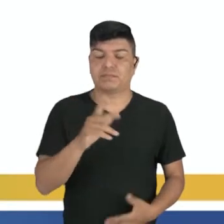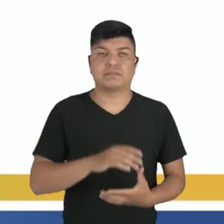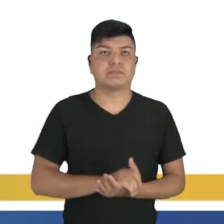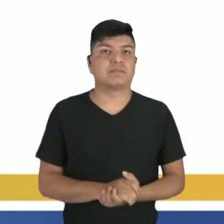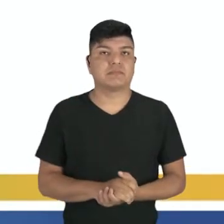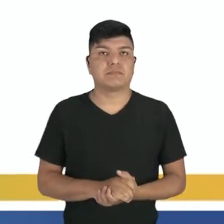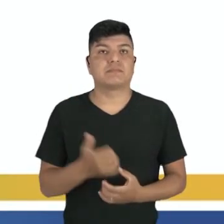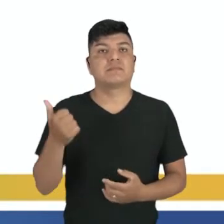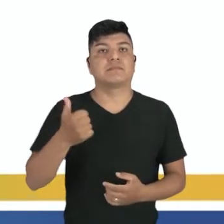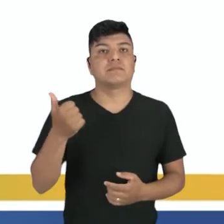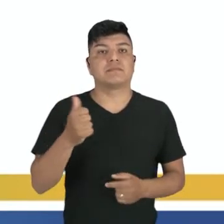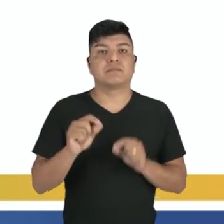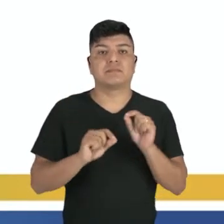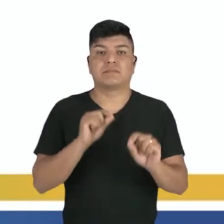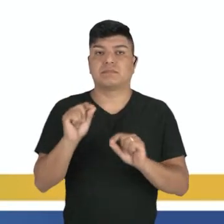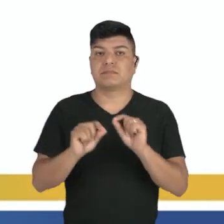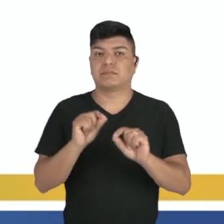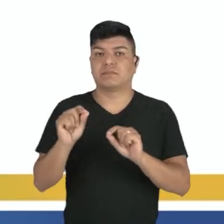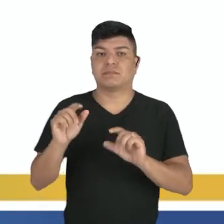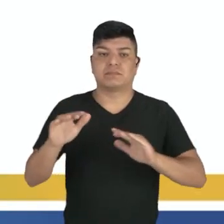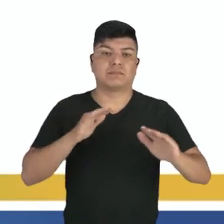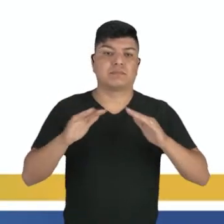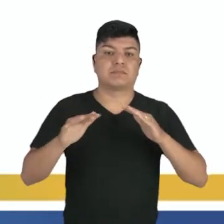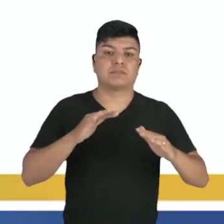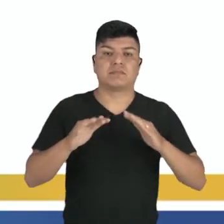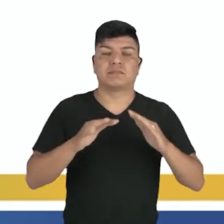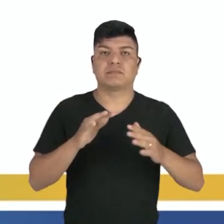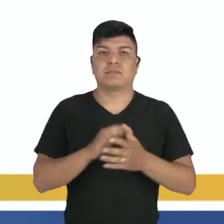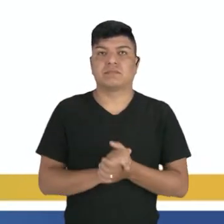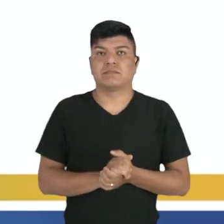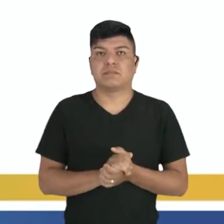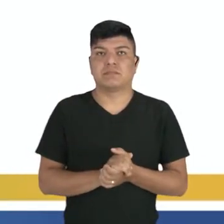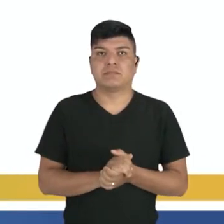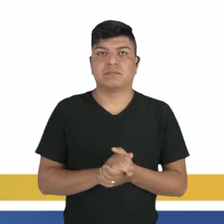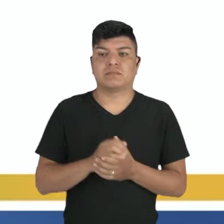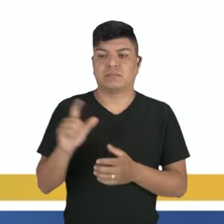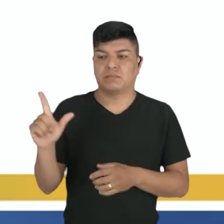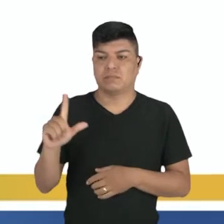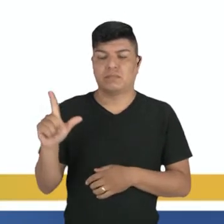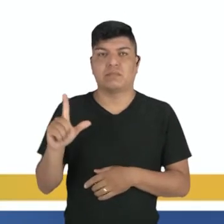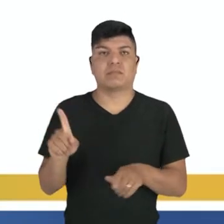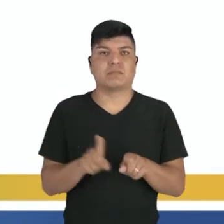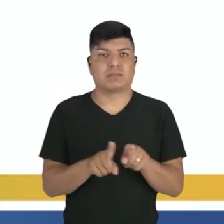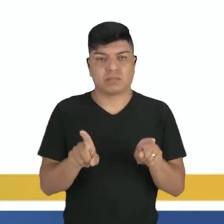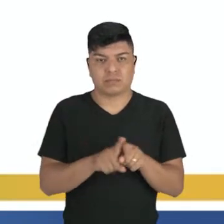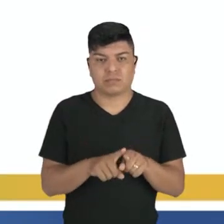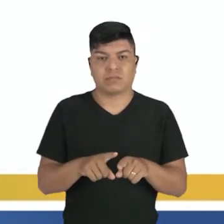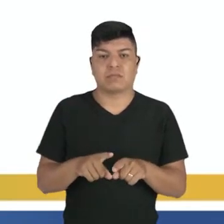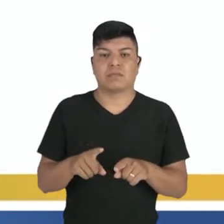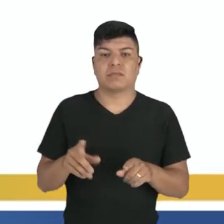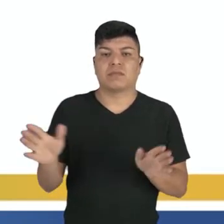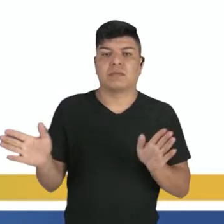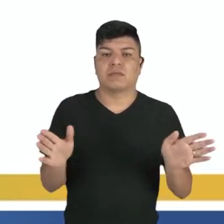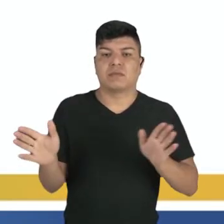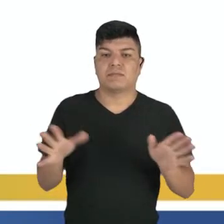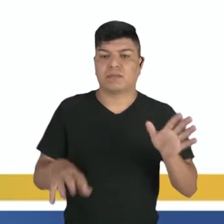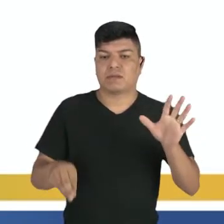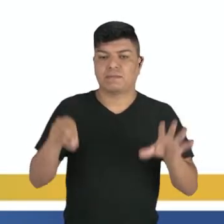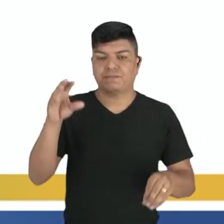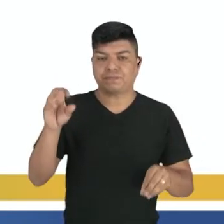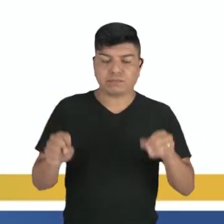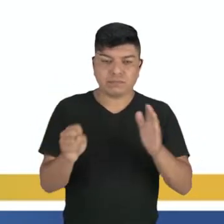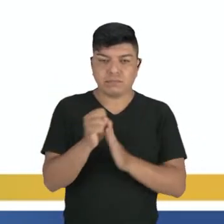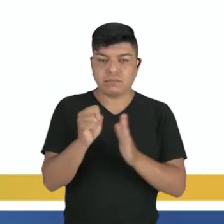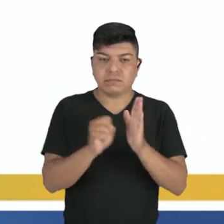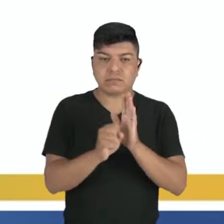Então, foi um dos primeiros momentos ali, movimentos, né, da literatura, veio ali na Idade Média, no século